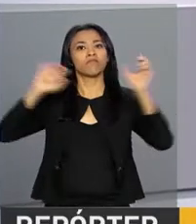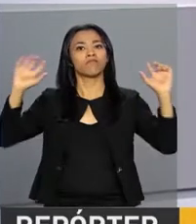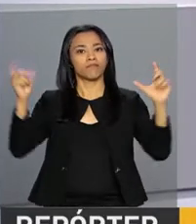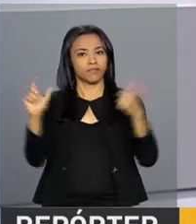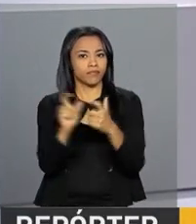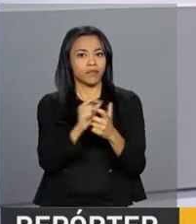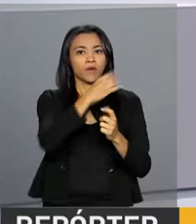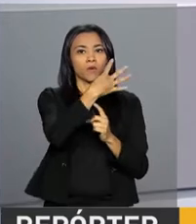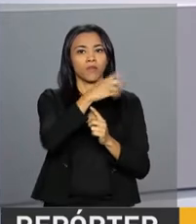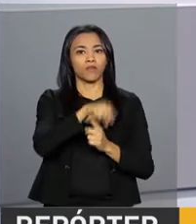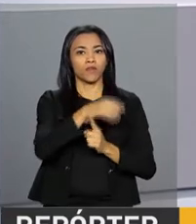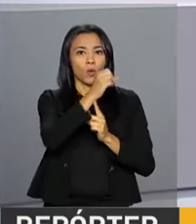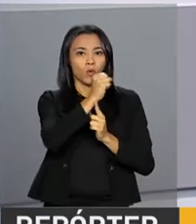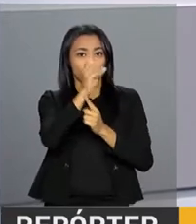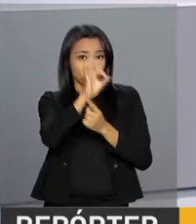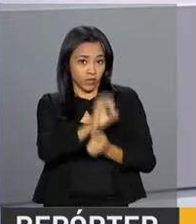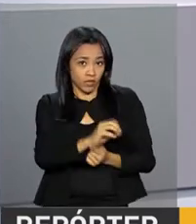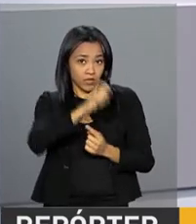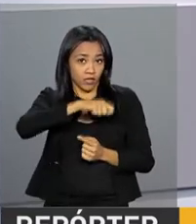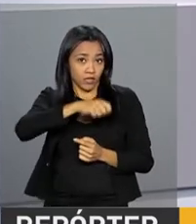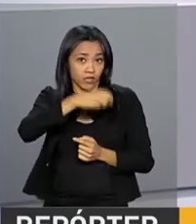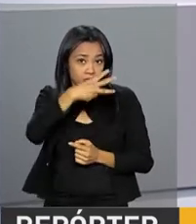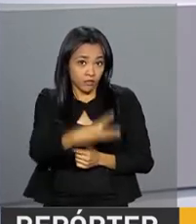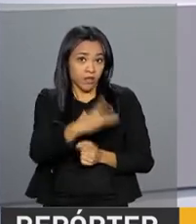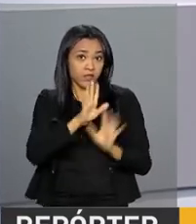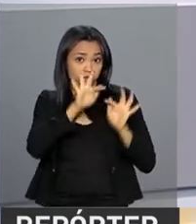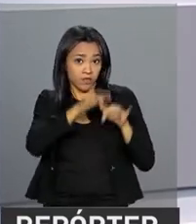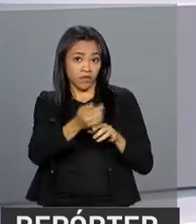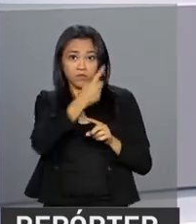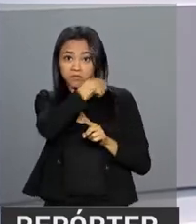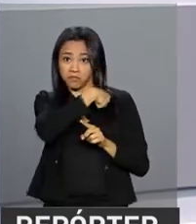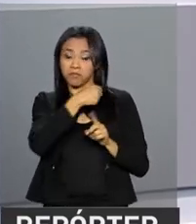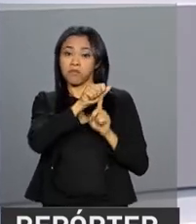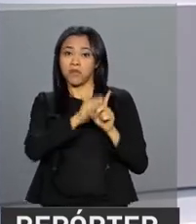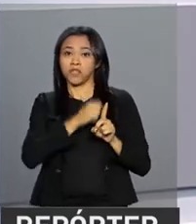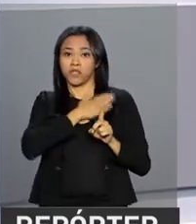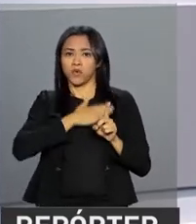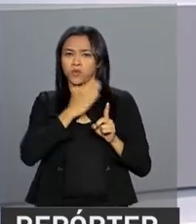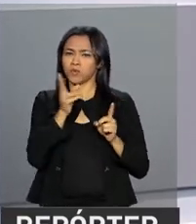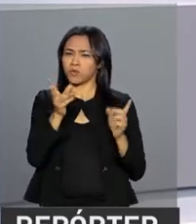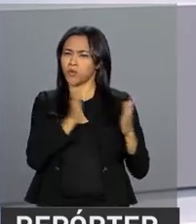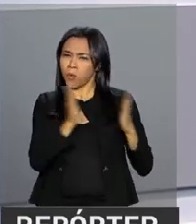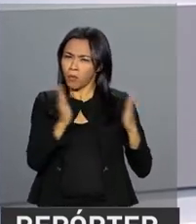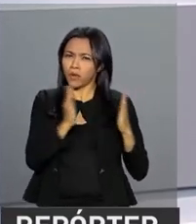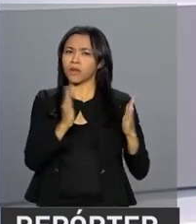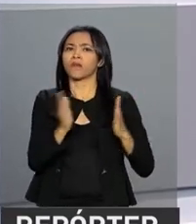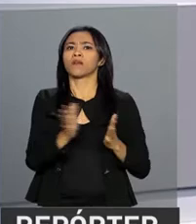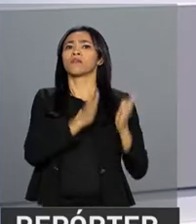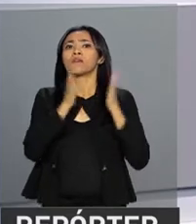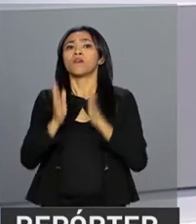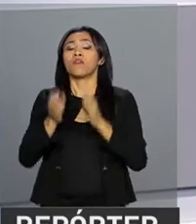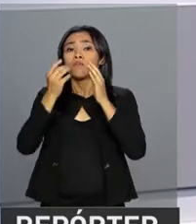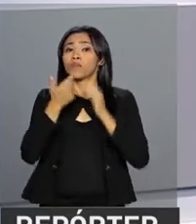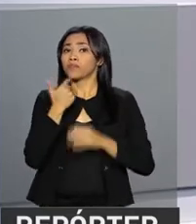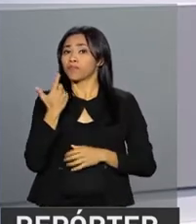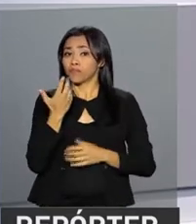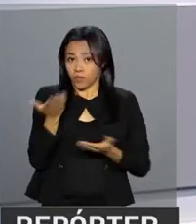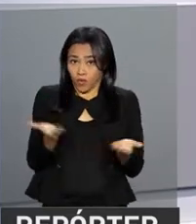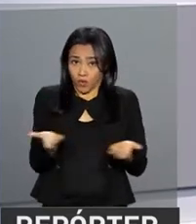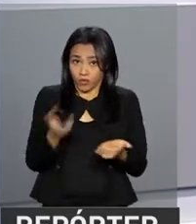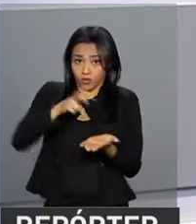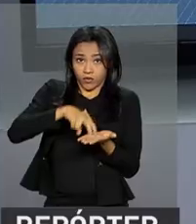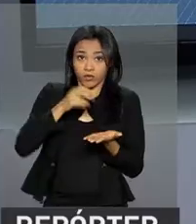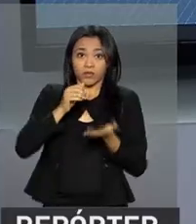4,8 por cento no trimestre encerrado em agosto em relação ao período anterior os dados foram divulgados agora pela manhã pelo